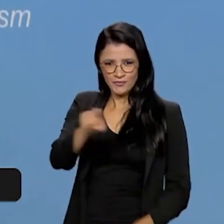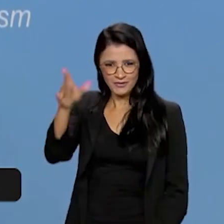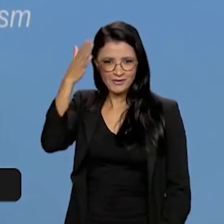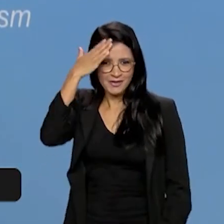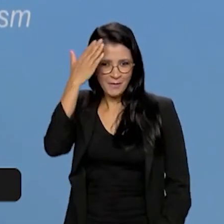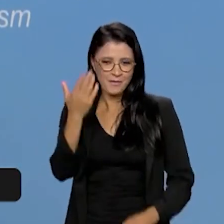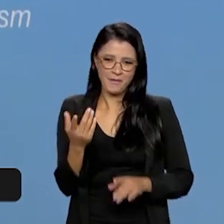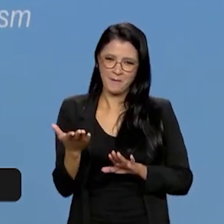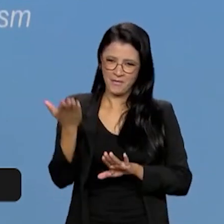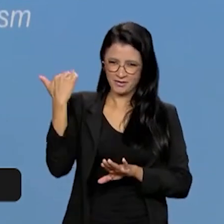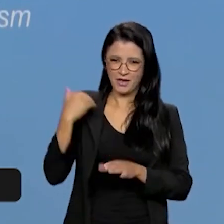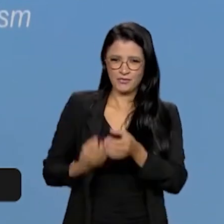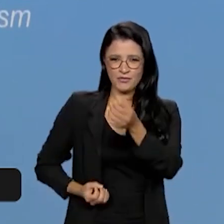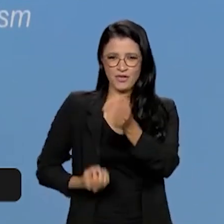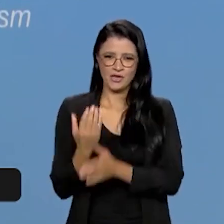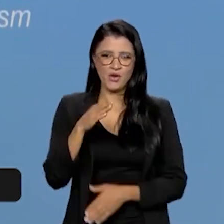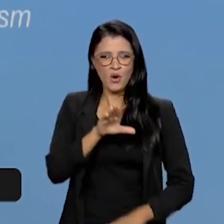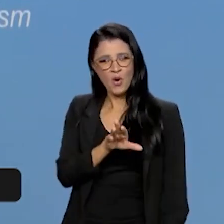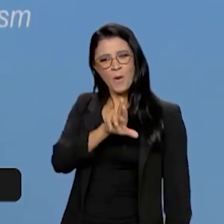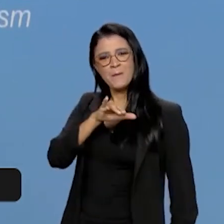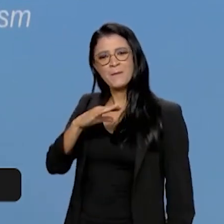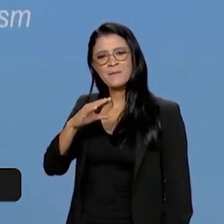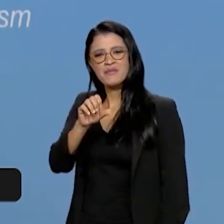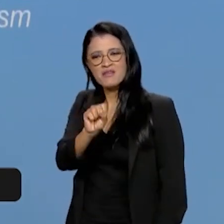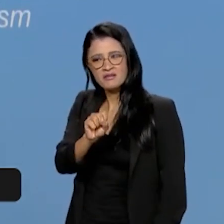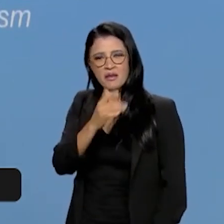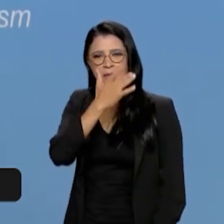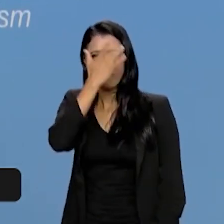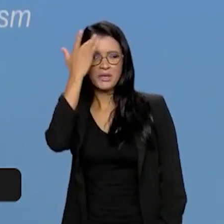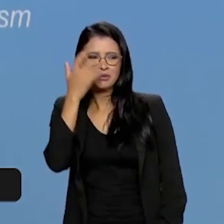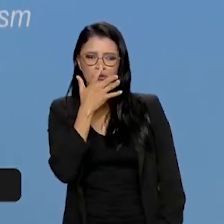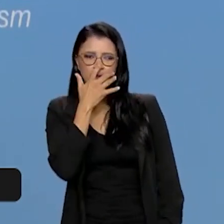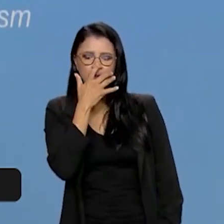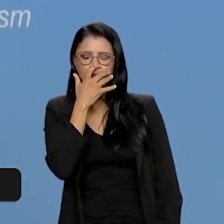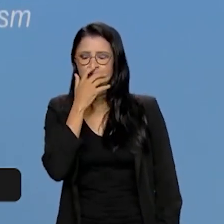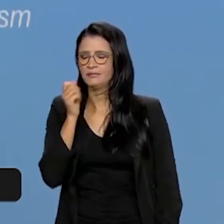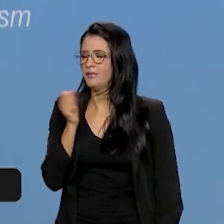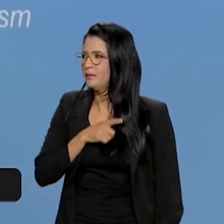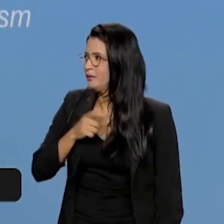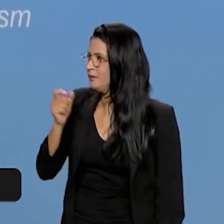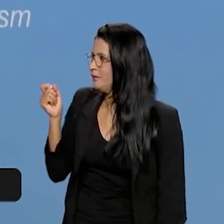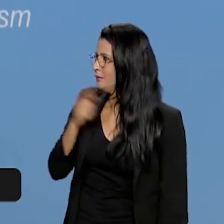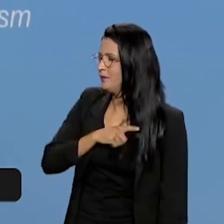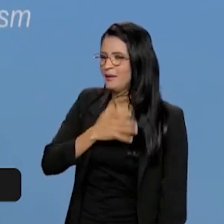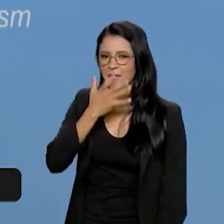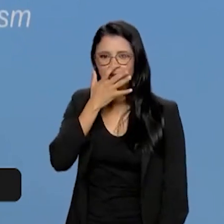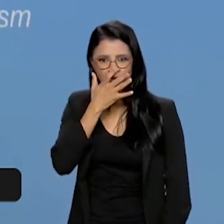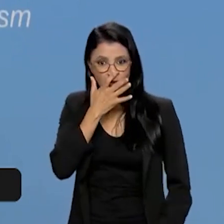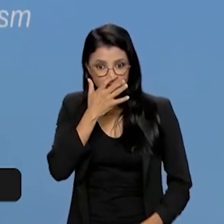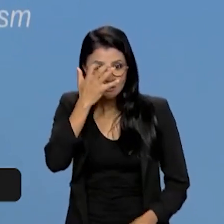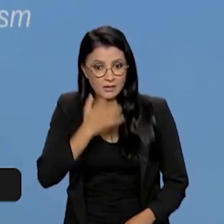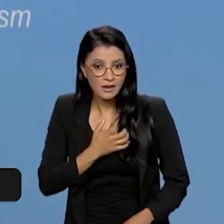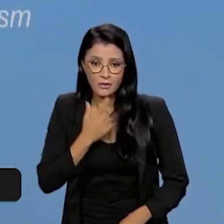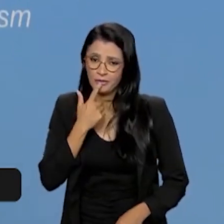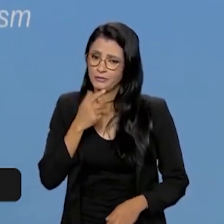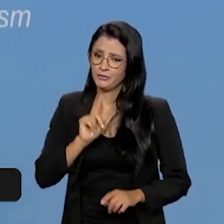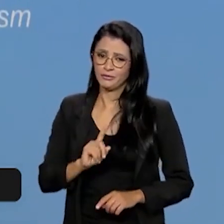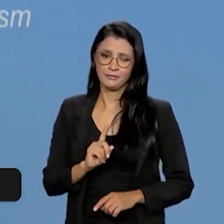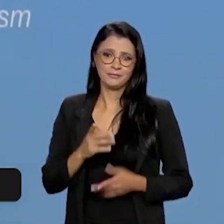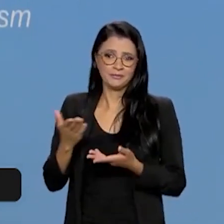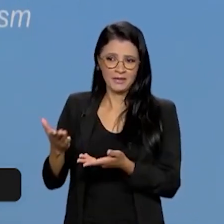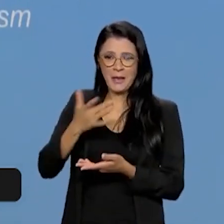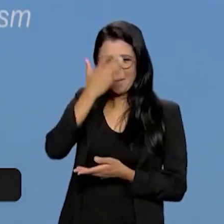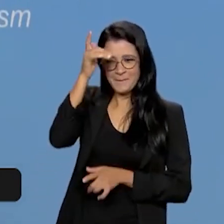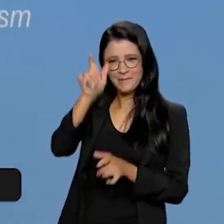criamos os BRICS, muita gente achava que era uma piada, muita gente não levava a sério, porque as